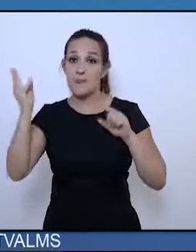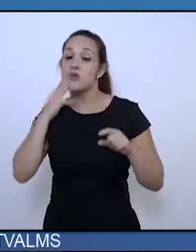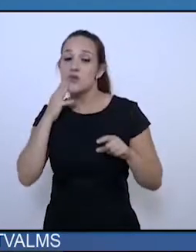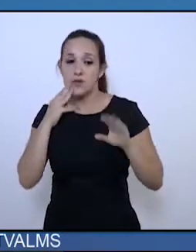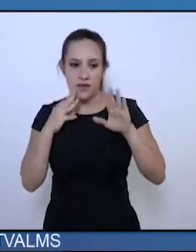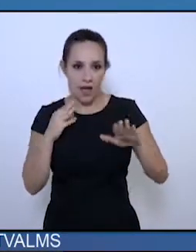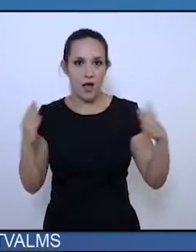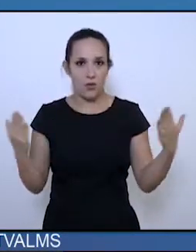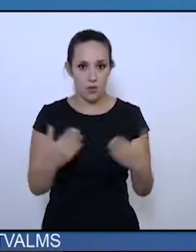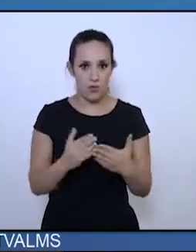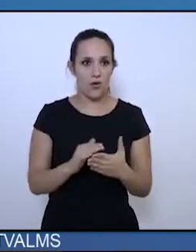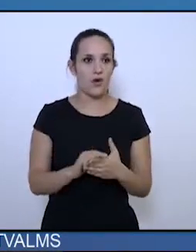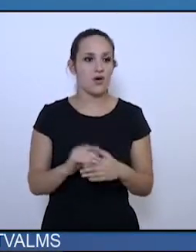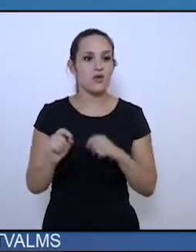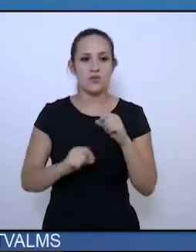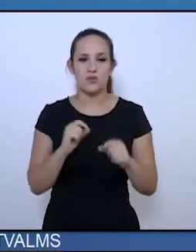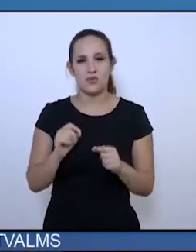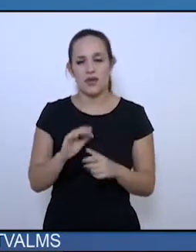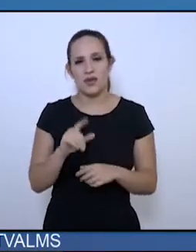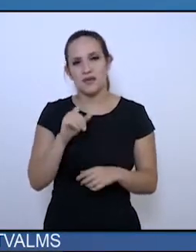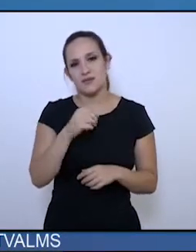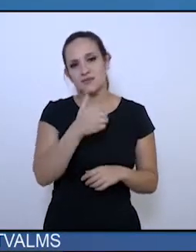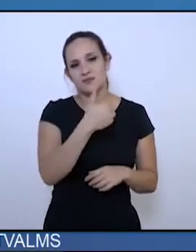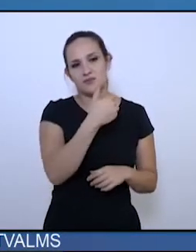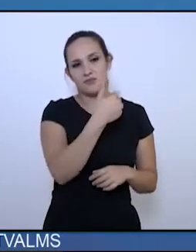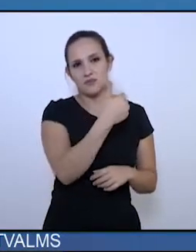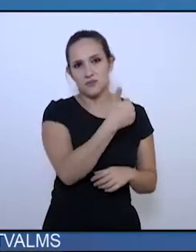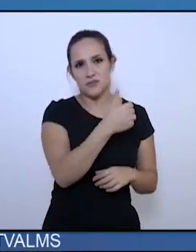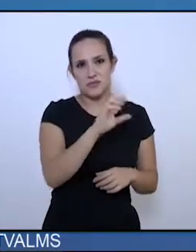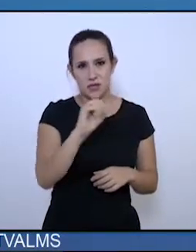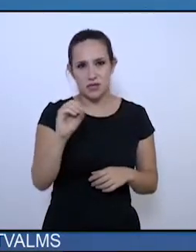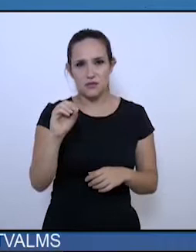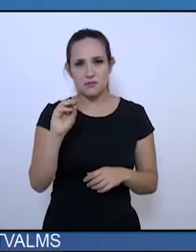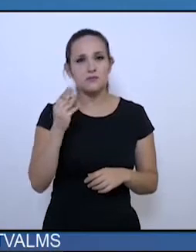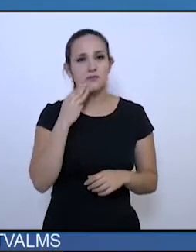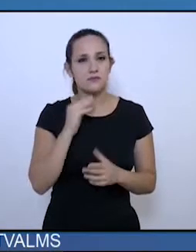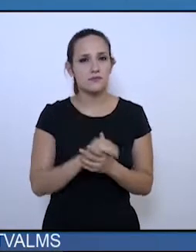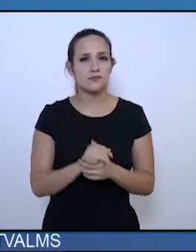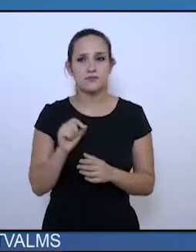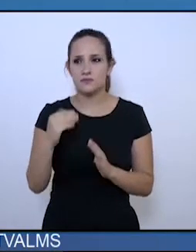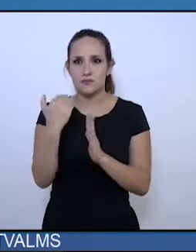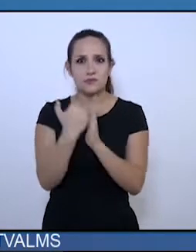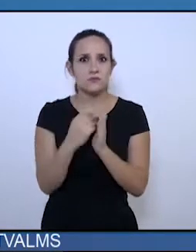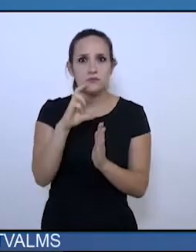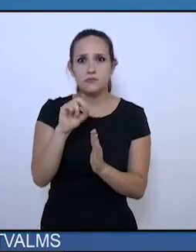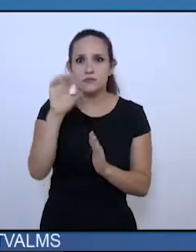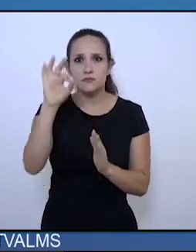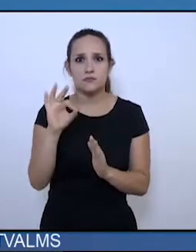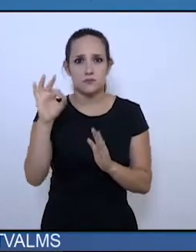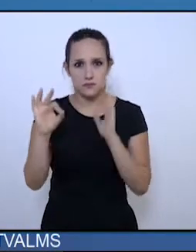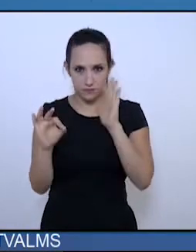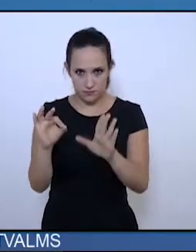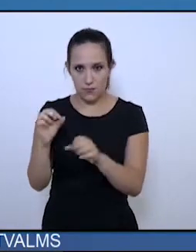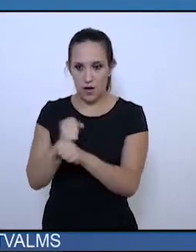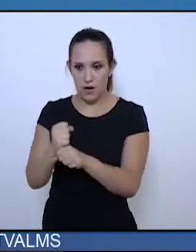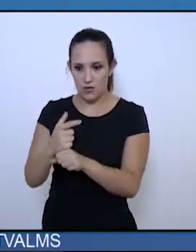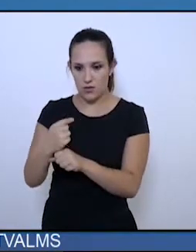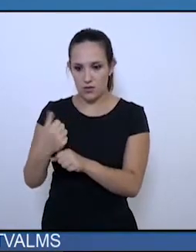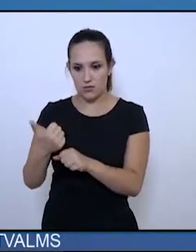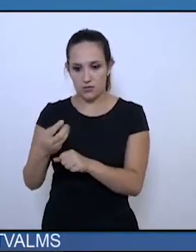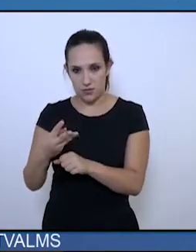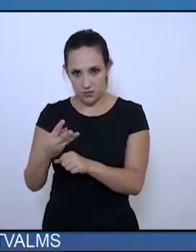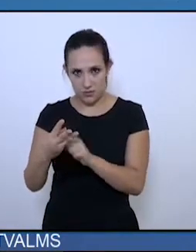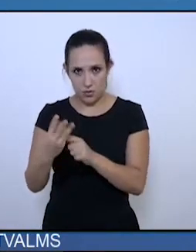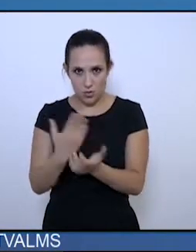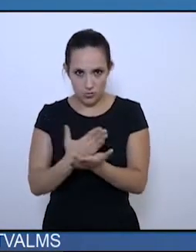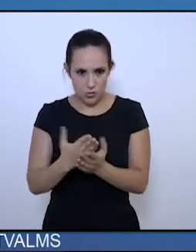nos investimentos é de mais de 53%. O sistema começou a ser implantado em 2013 e